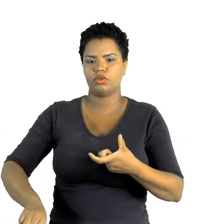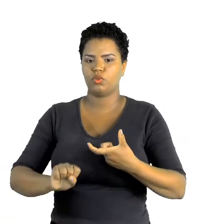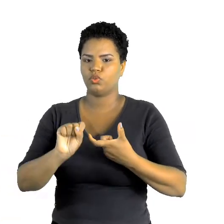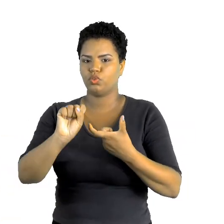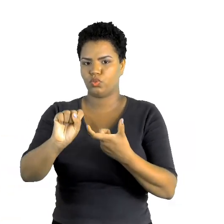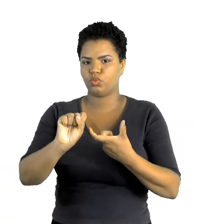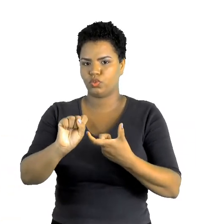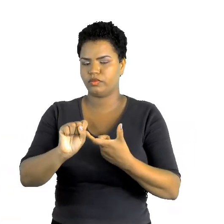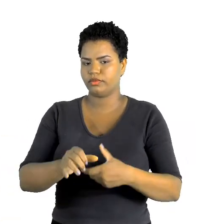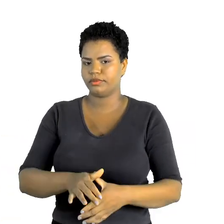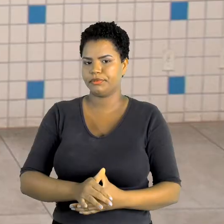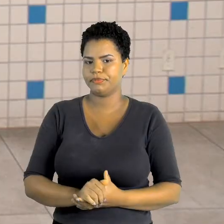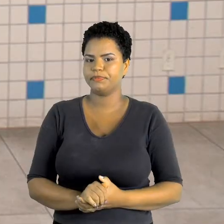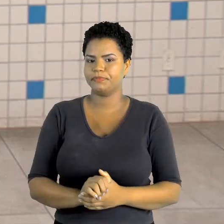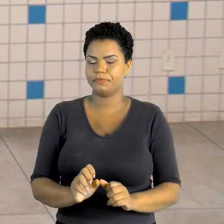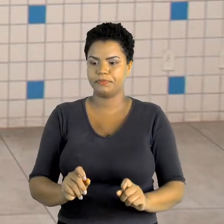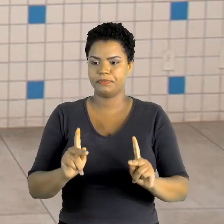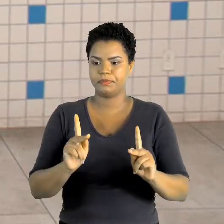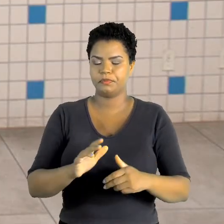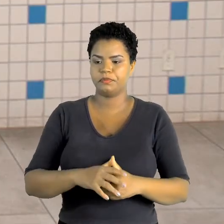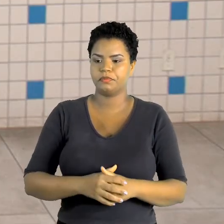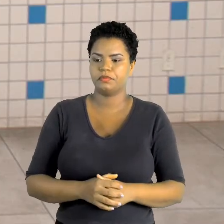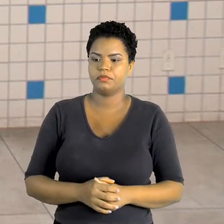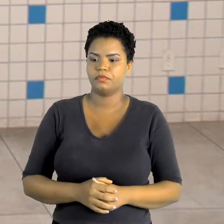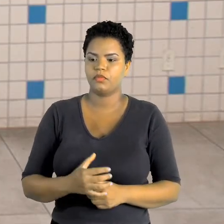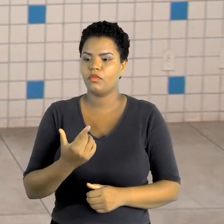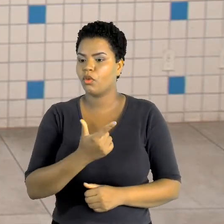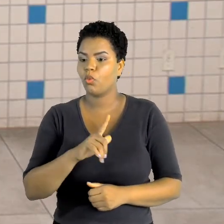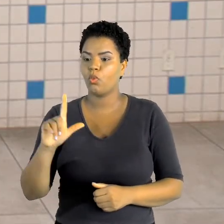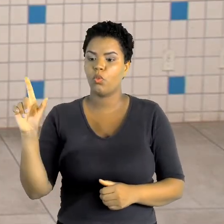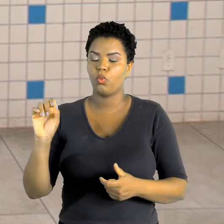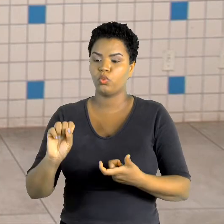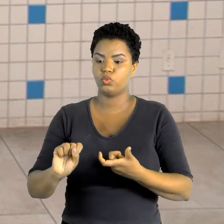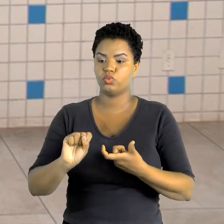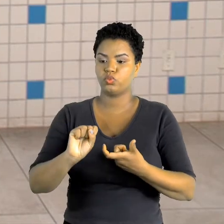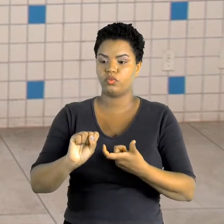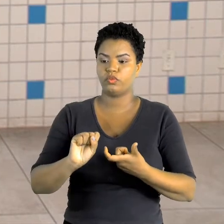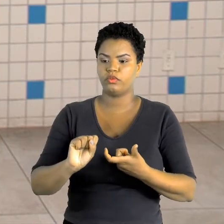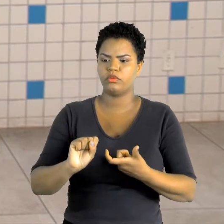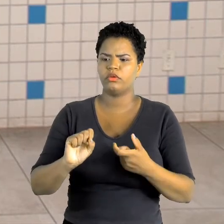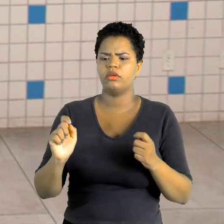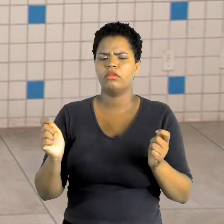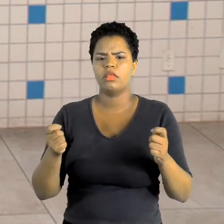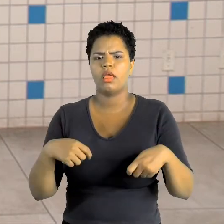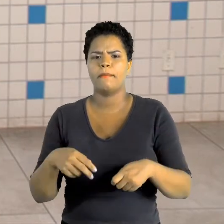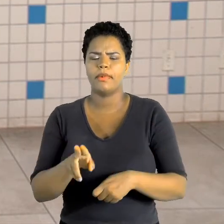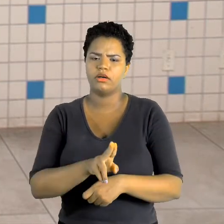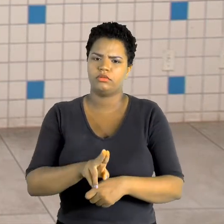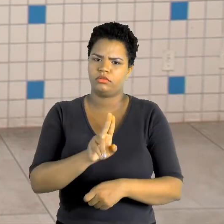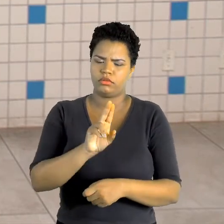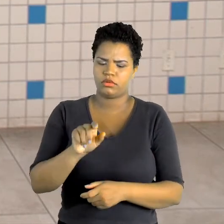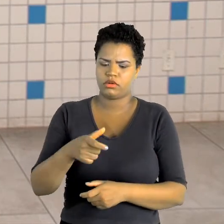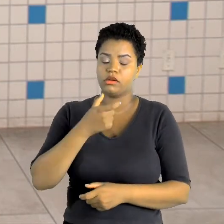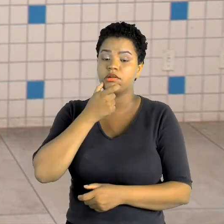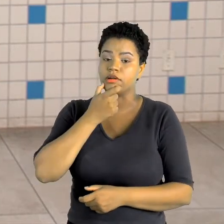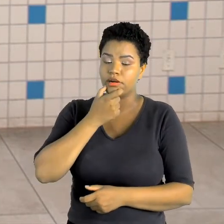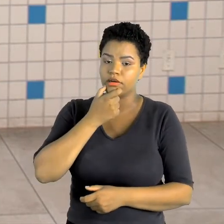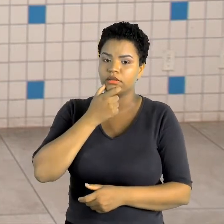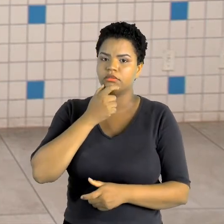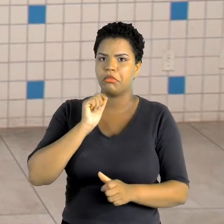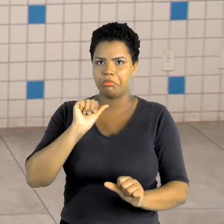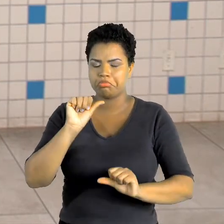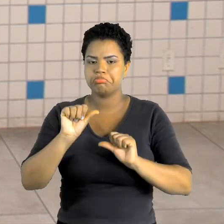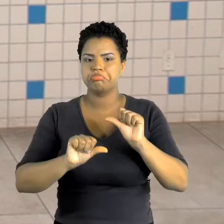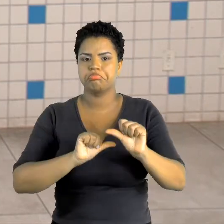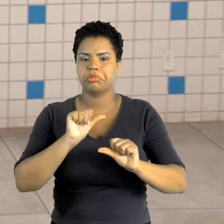sufixo, ok, guys? Um outro sufixo que a gente pode utilizar na nossa língua inglesa para dar essa mudança